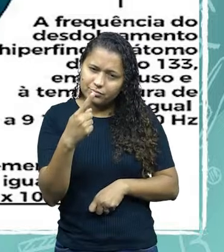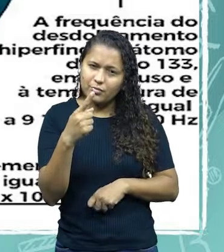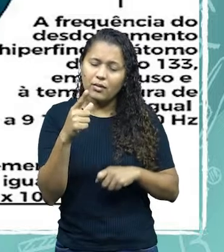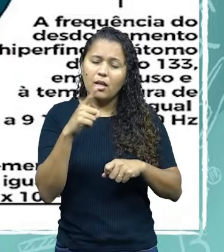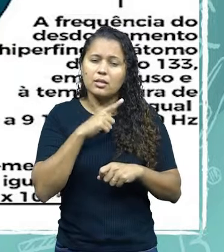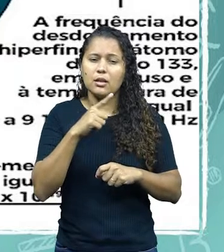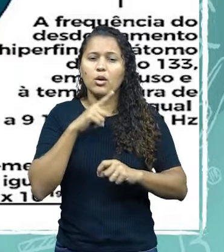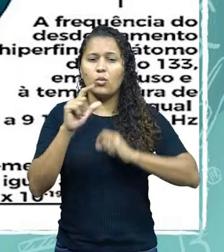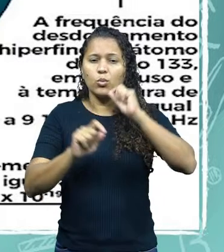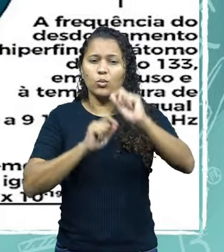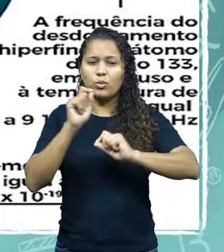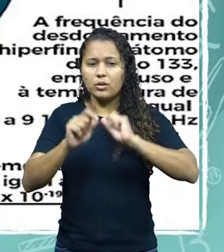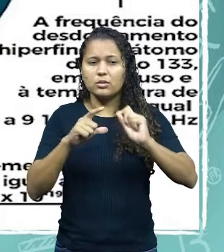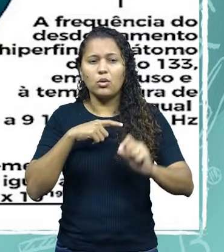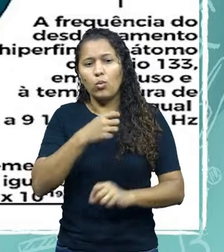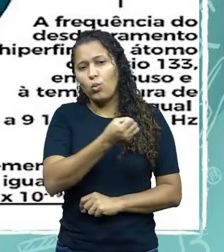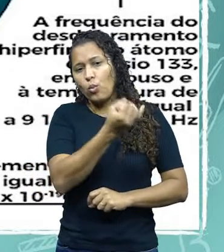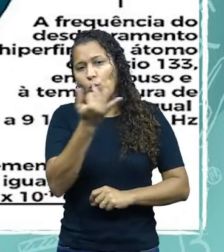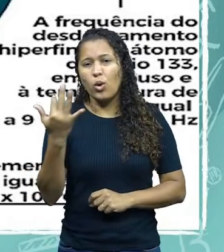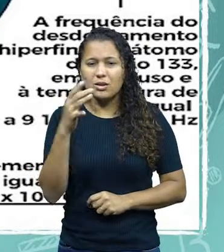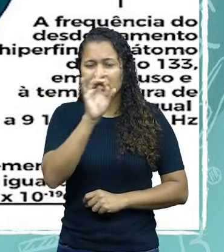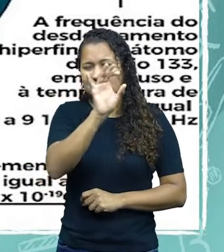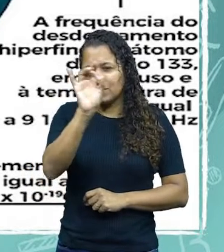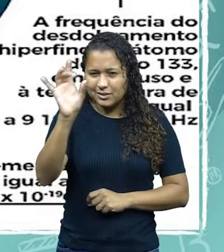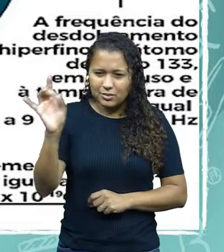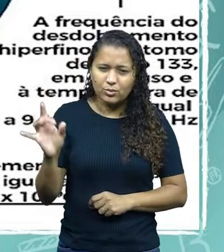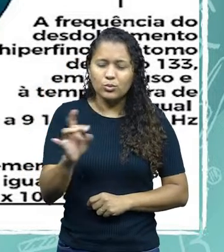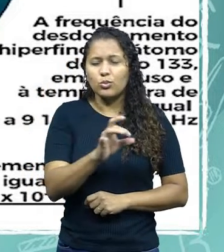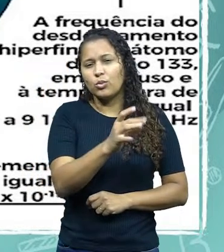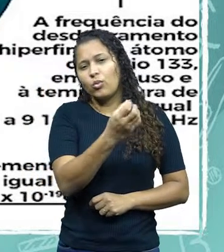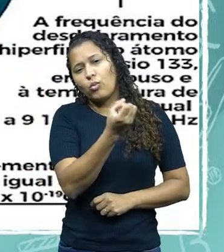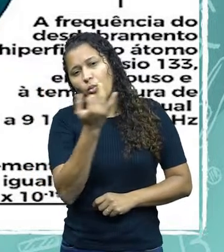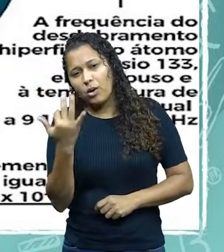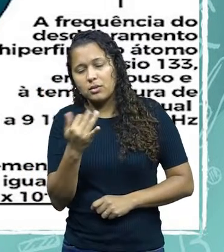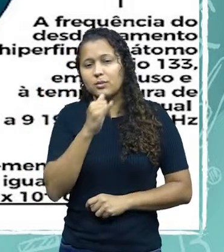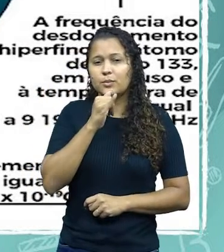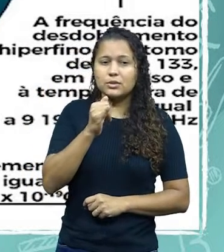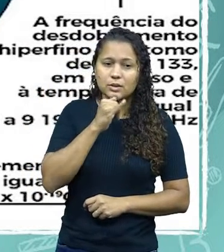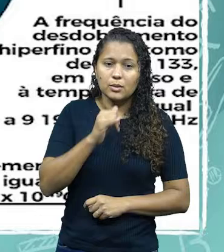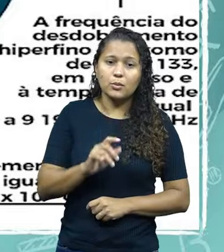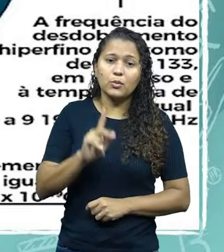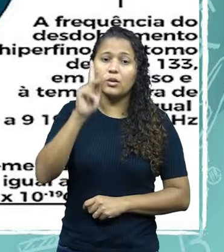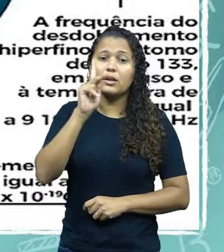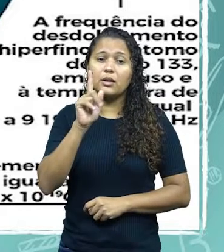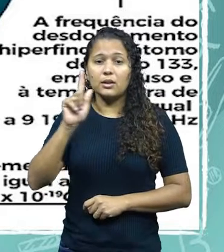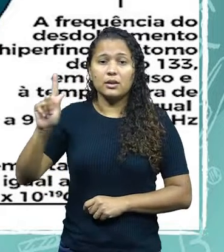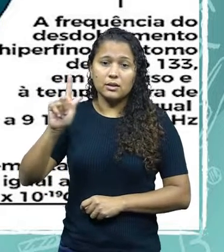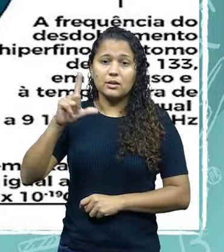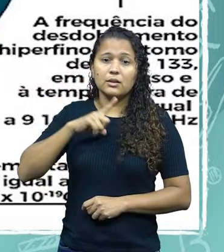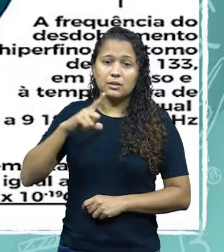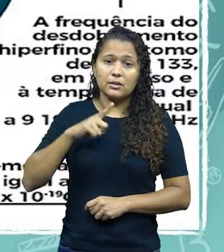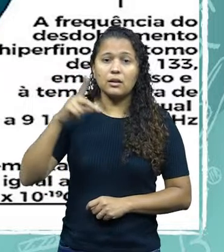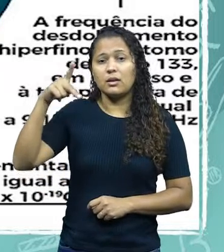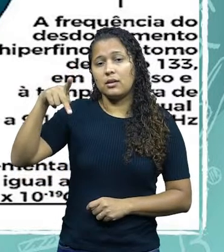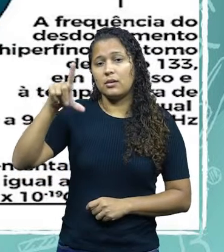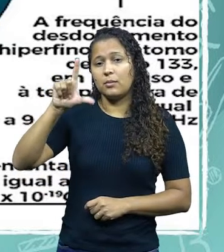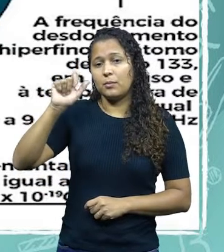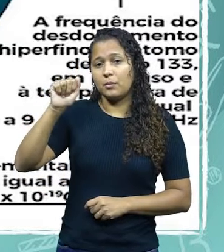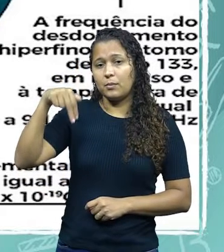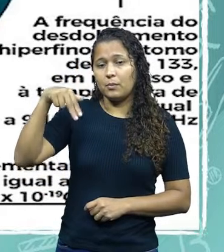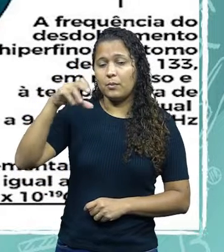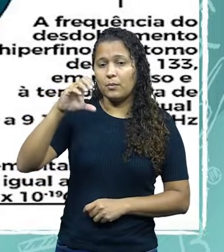nós temos a representação das quantidades de cada uma delas. No quilo, nós temos a constante de Planck, que é igual a